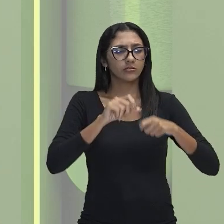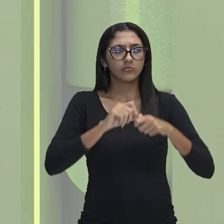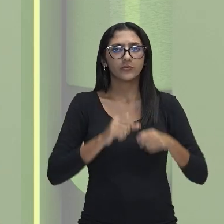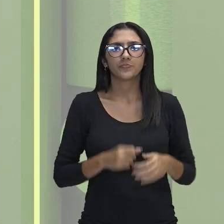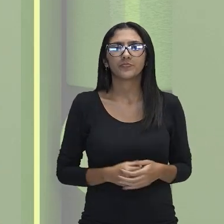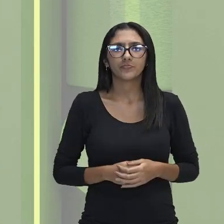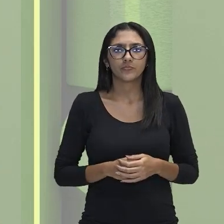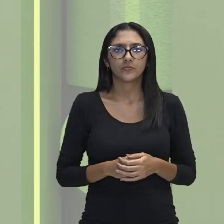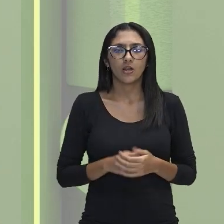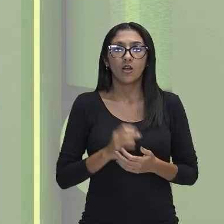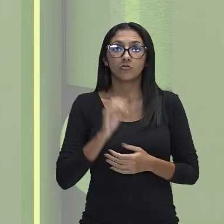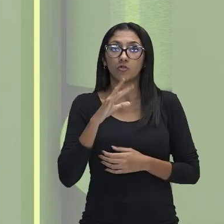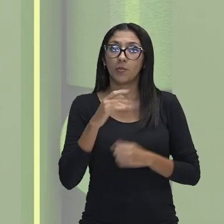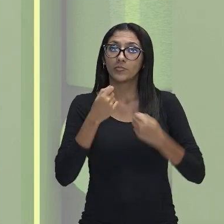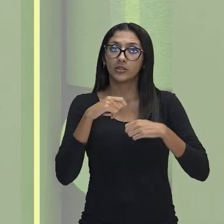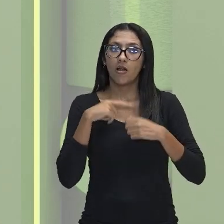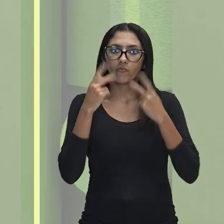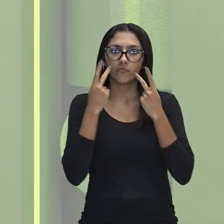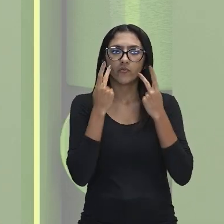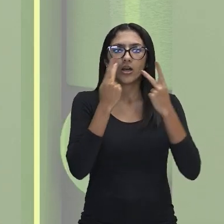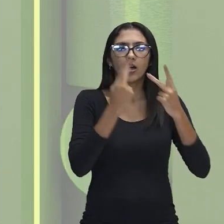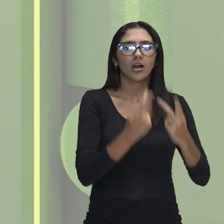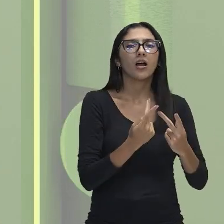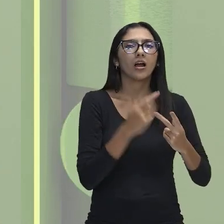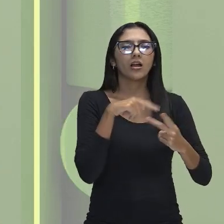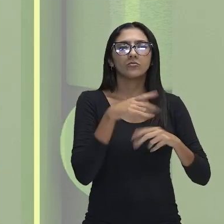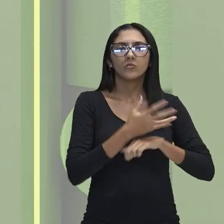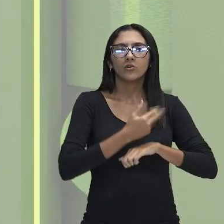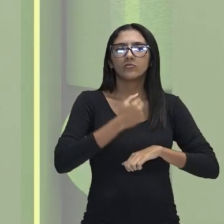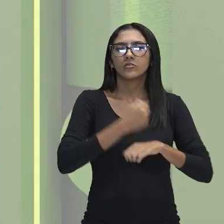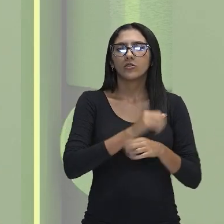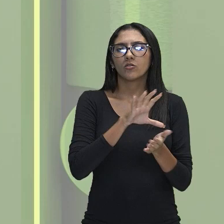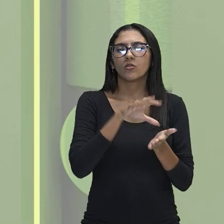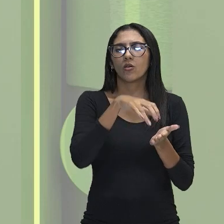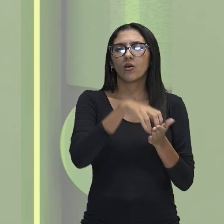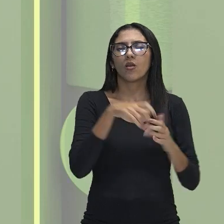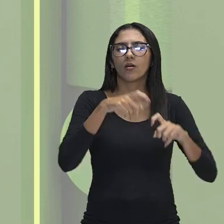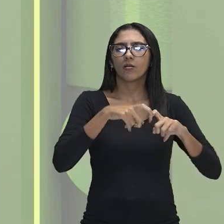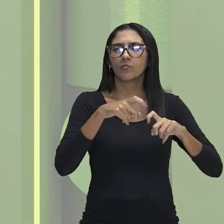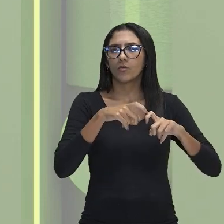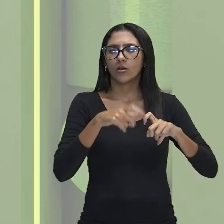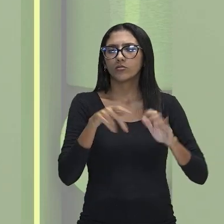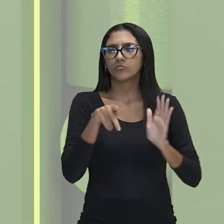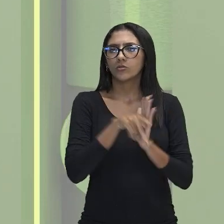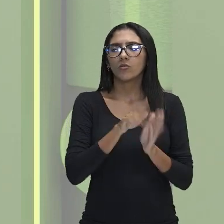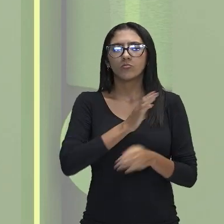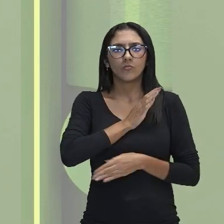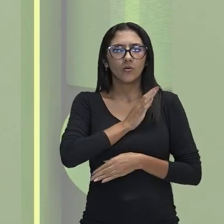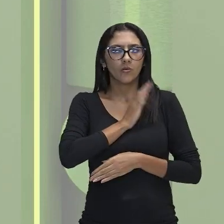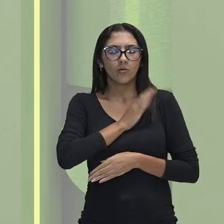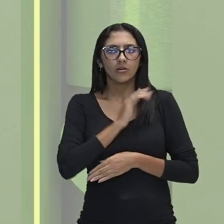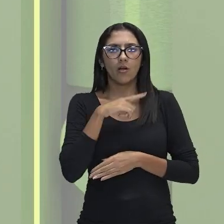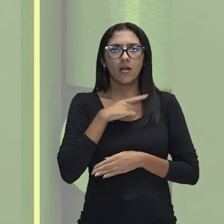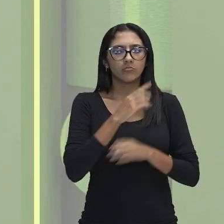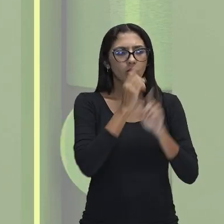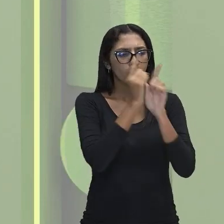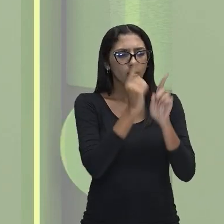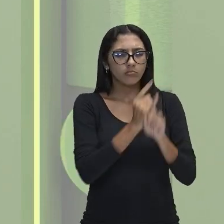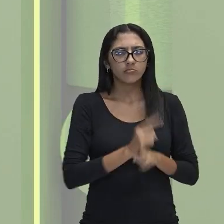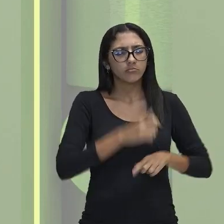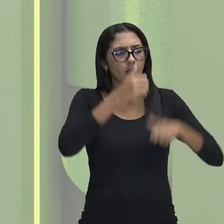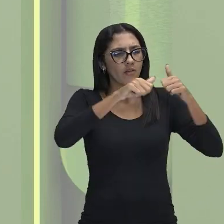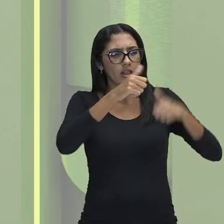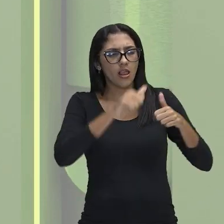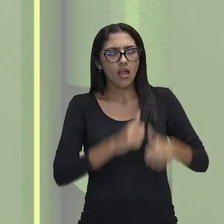feito no consultório com um cardiologista que irá investigar o seu histórico, o